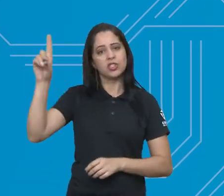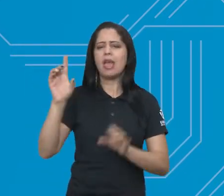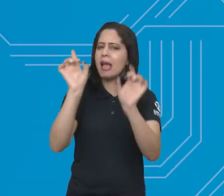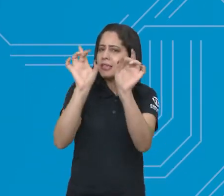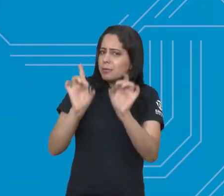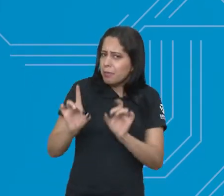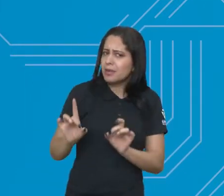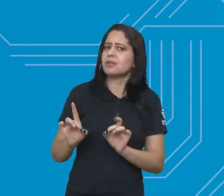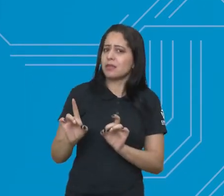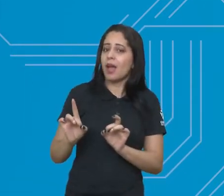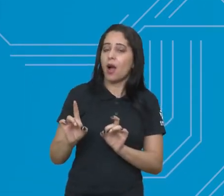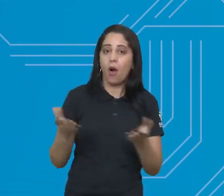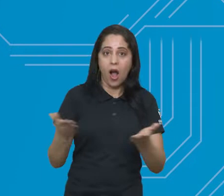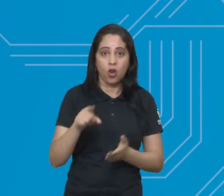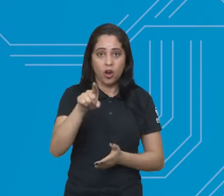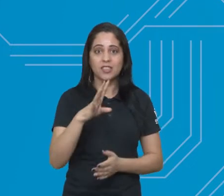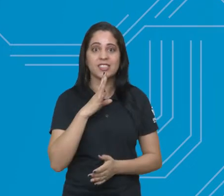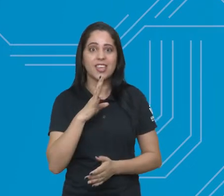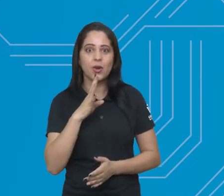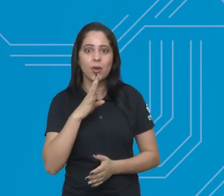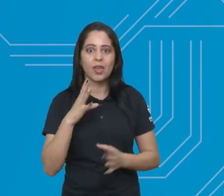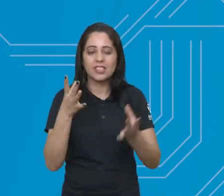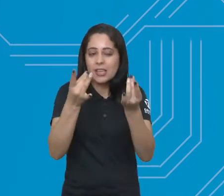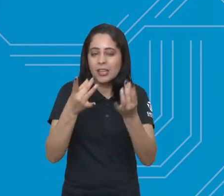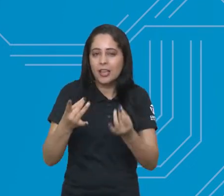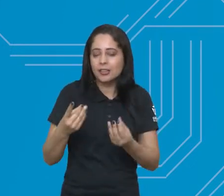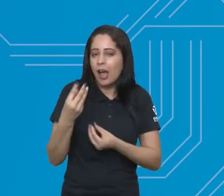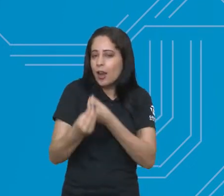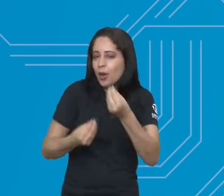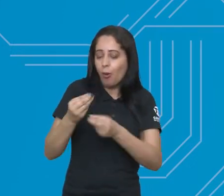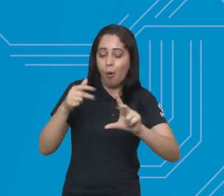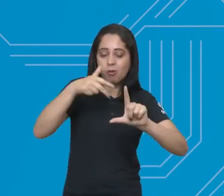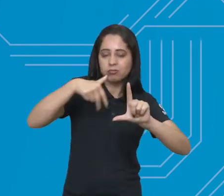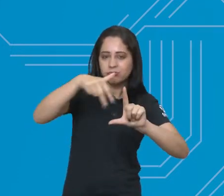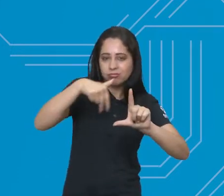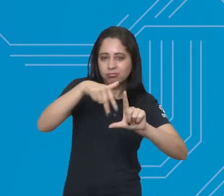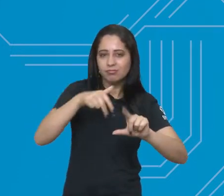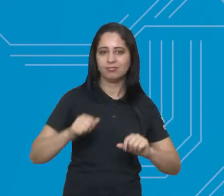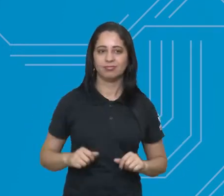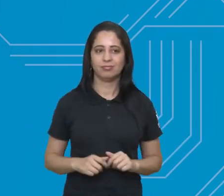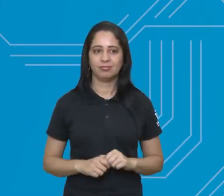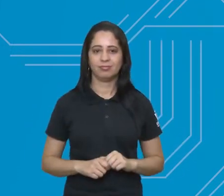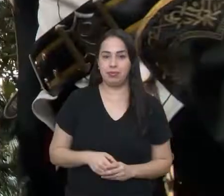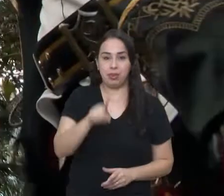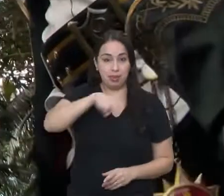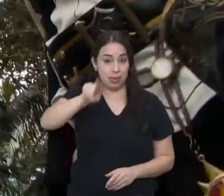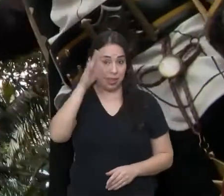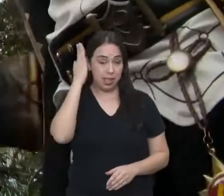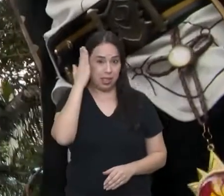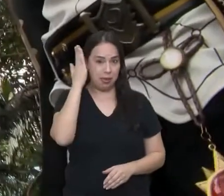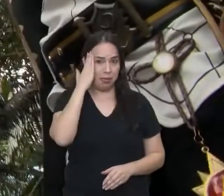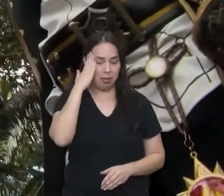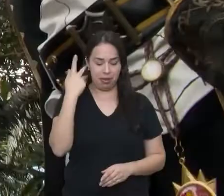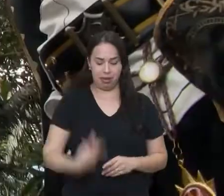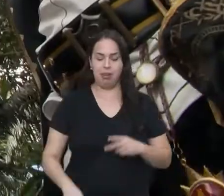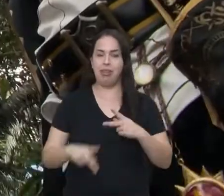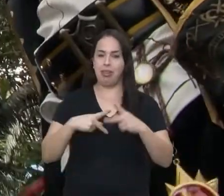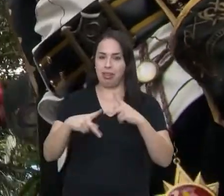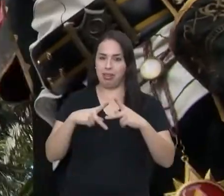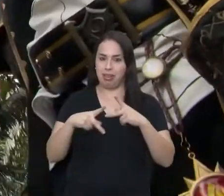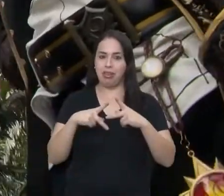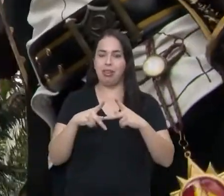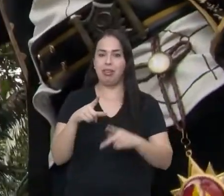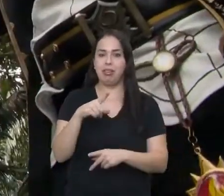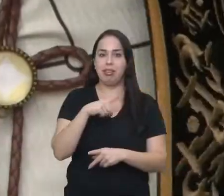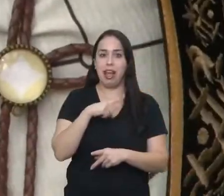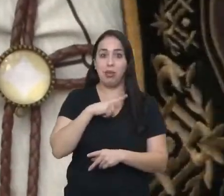até aprovado em Câmara. E agora você vai conhecer mais sobre quem entende do assunto. Você sabia que aqui em São